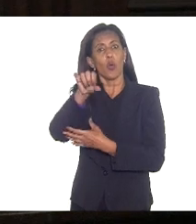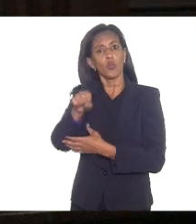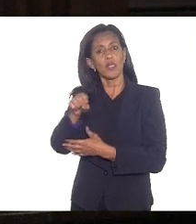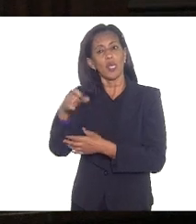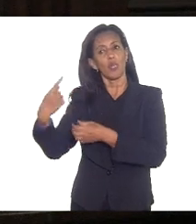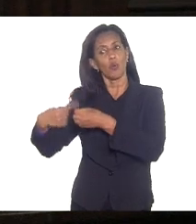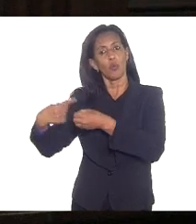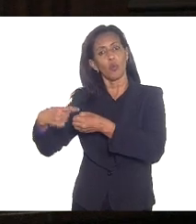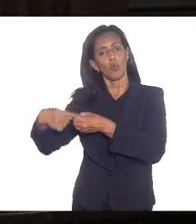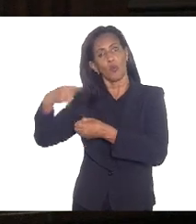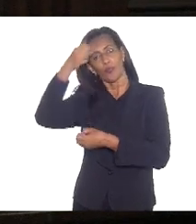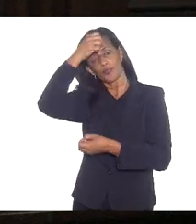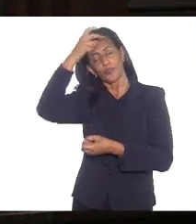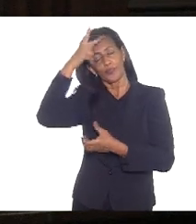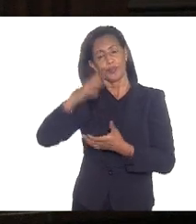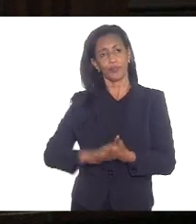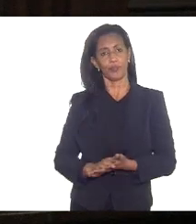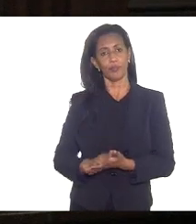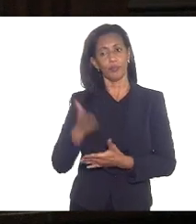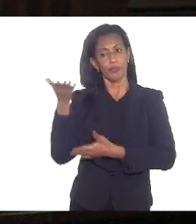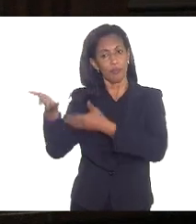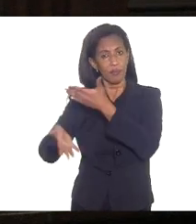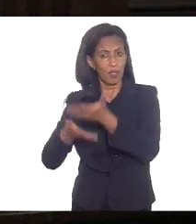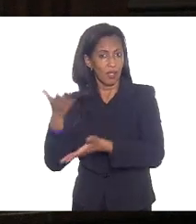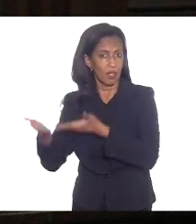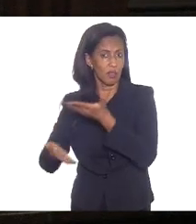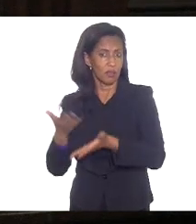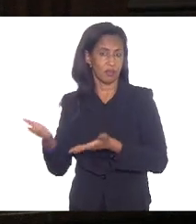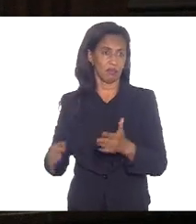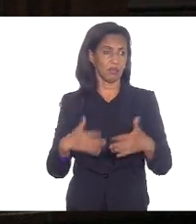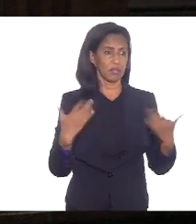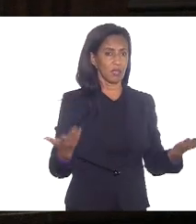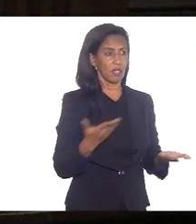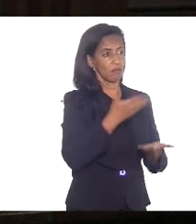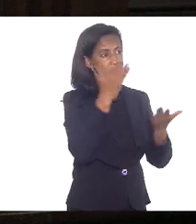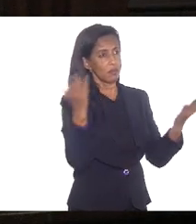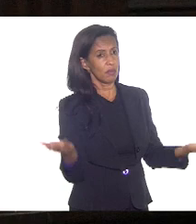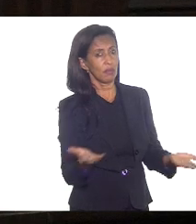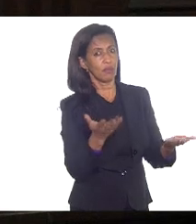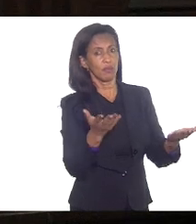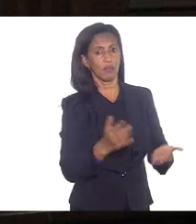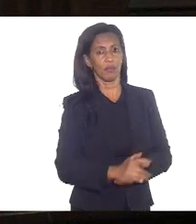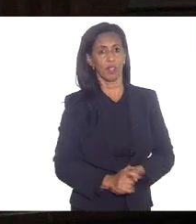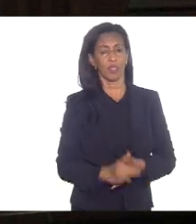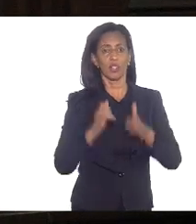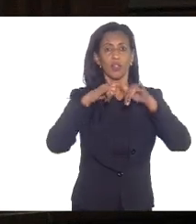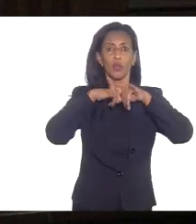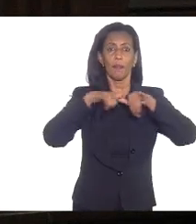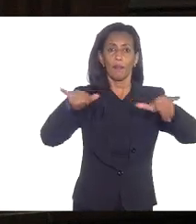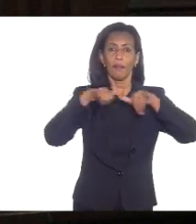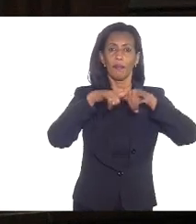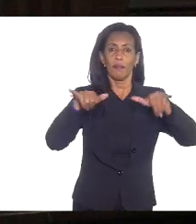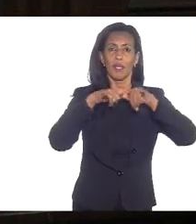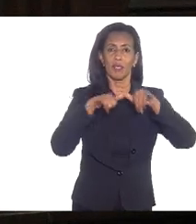municipais. Trata-se, portanto, senhores e senhoras, de uma mensagem de um religioso